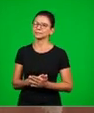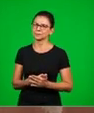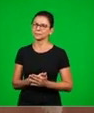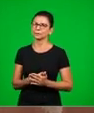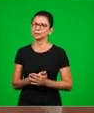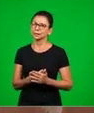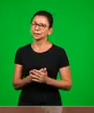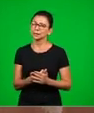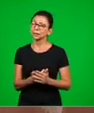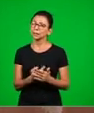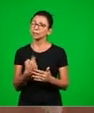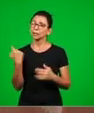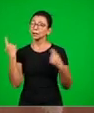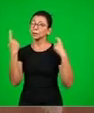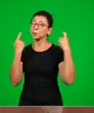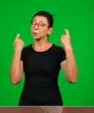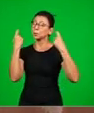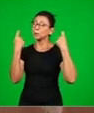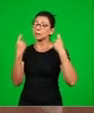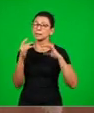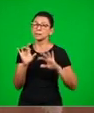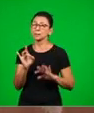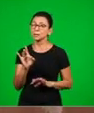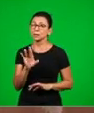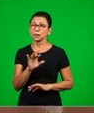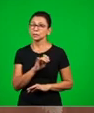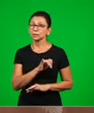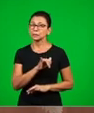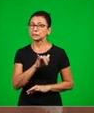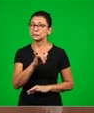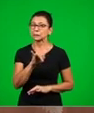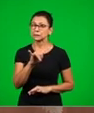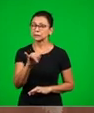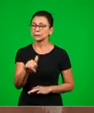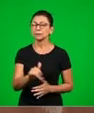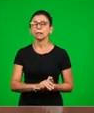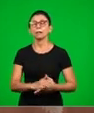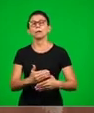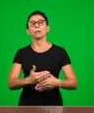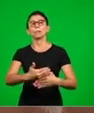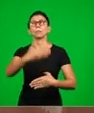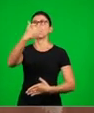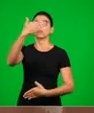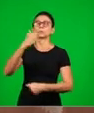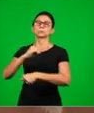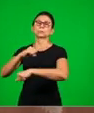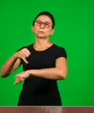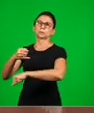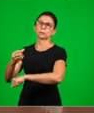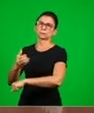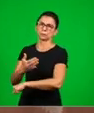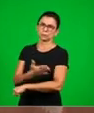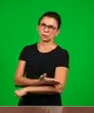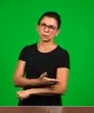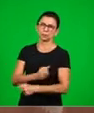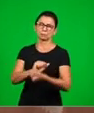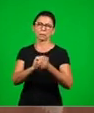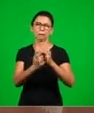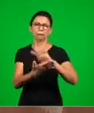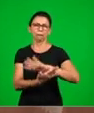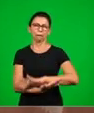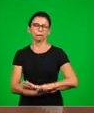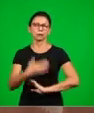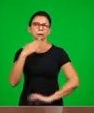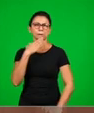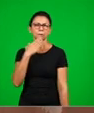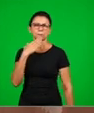preocupação não é apenas dizer que os muros lá em Jerusalém estavam fendidos,